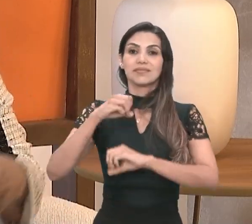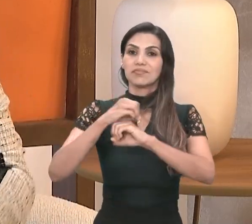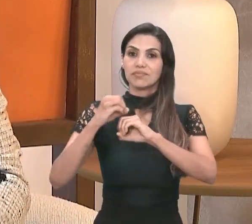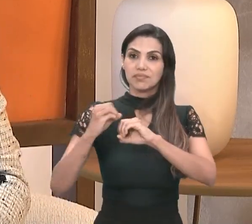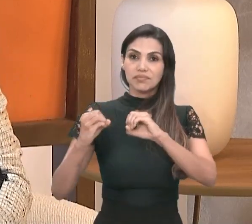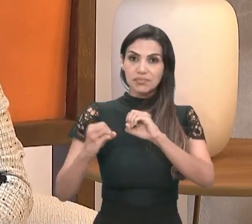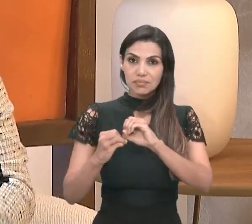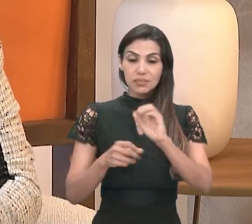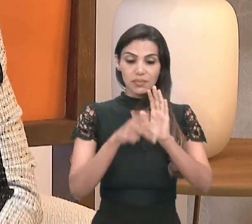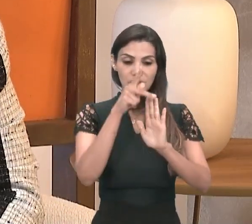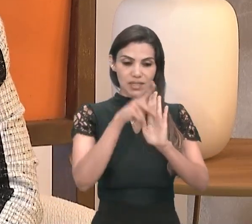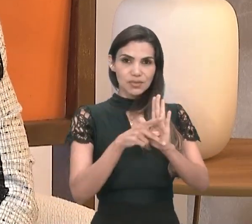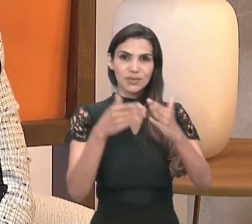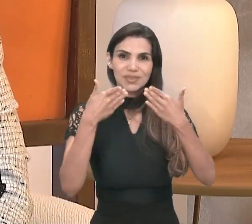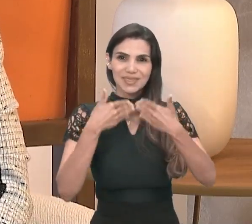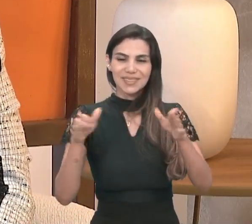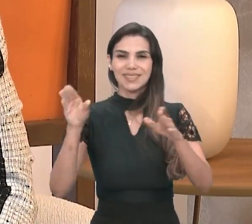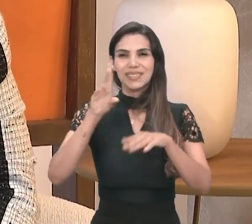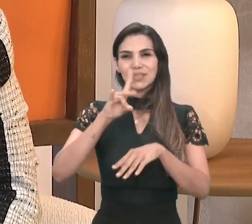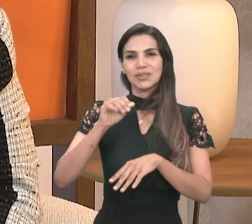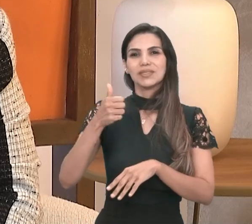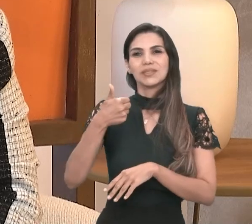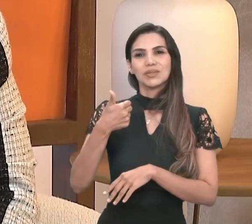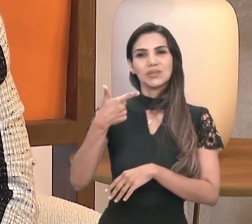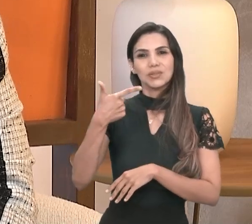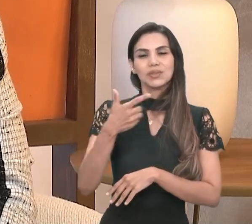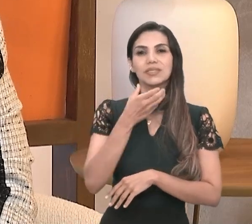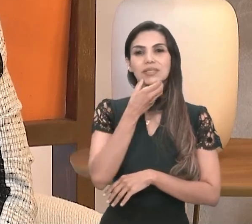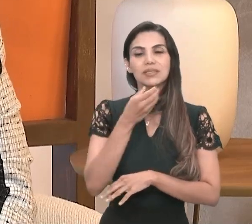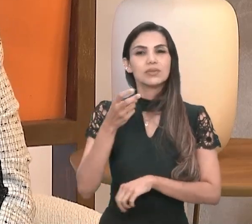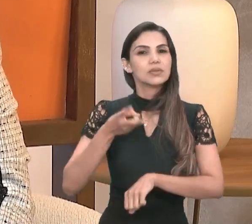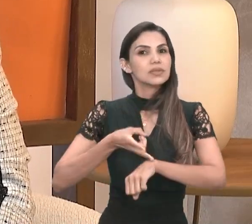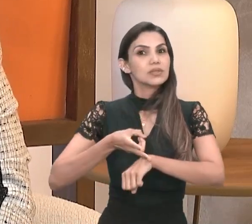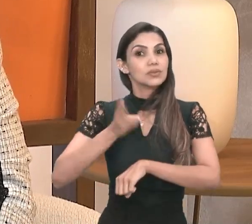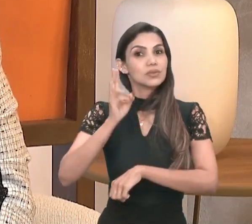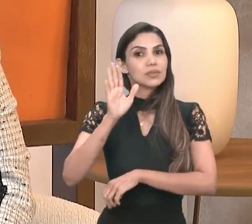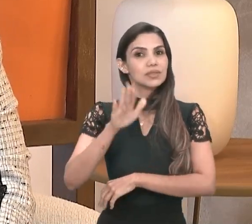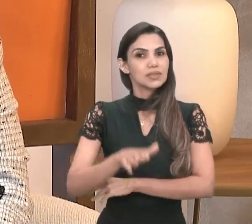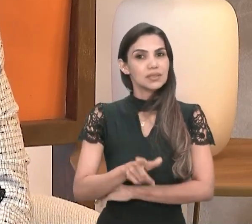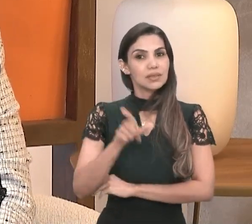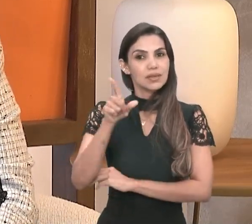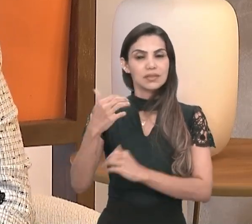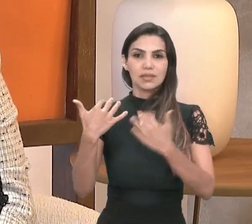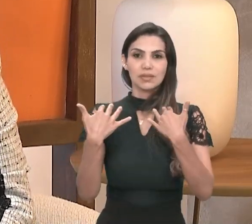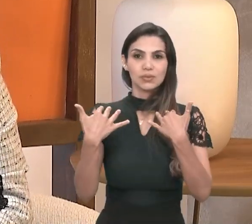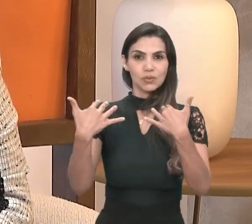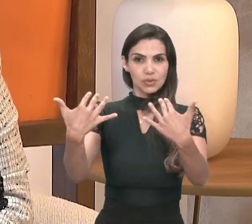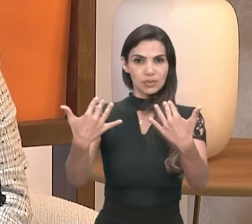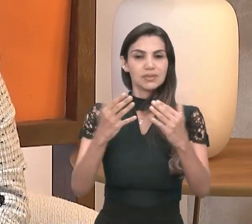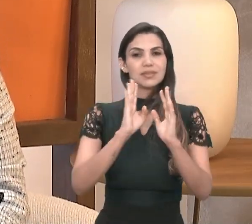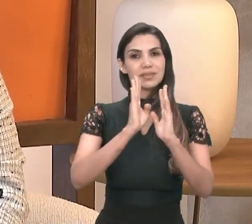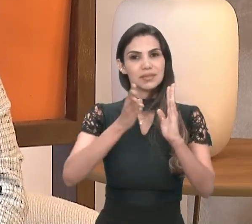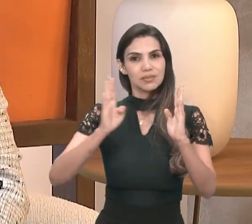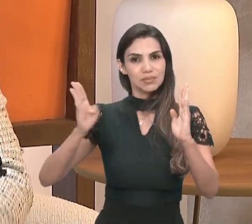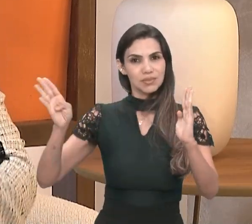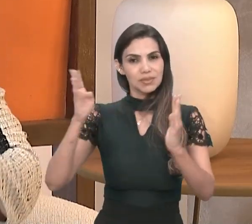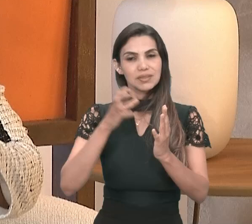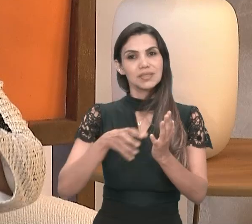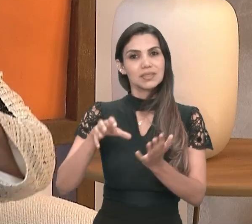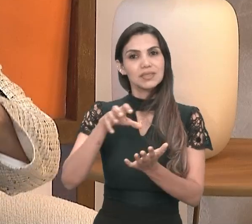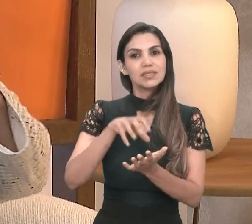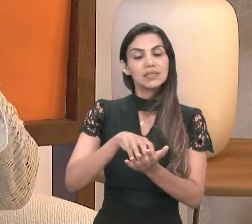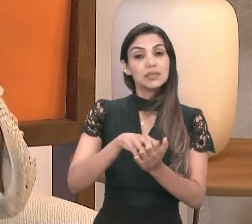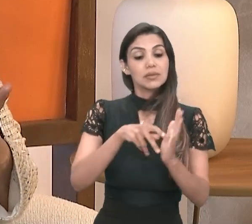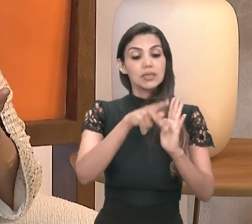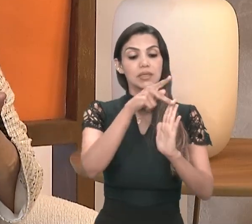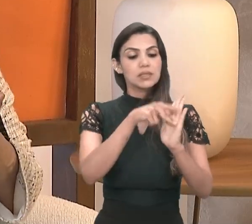sendo lançado no dia 12, às 14 horas, no auditório da Biblioteca Central, é um programa que